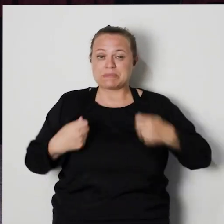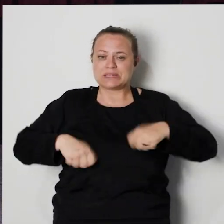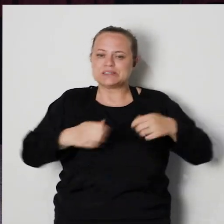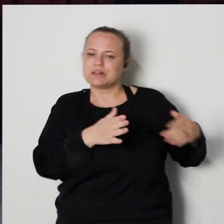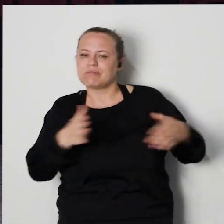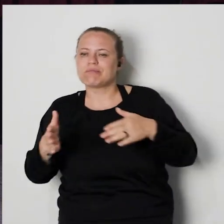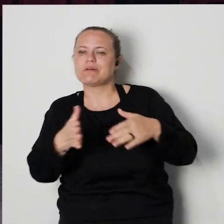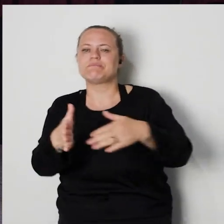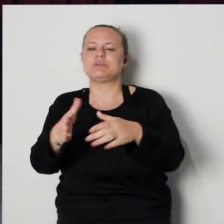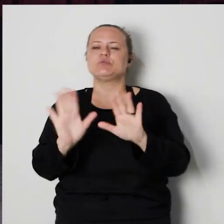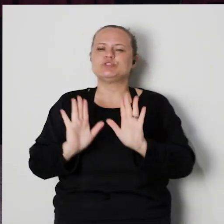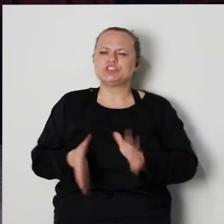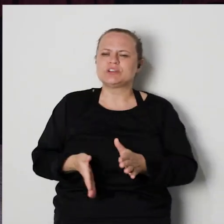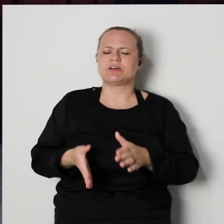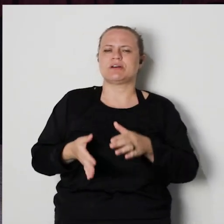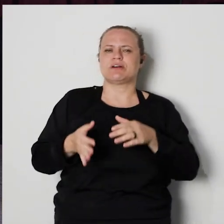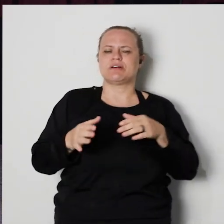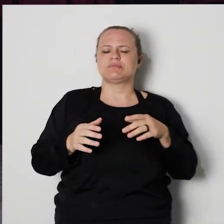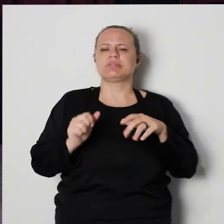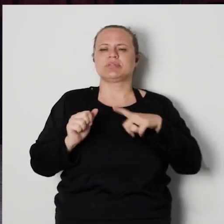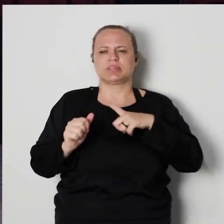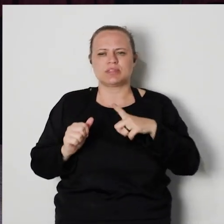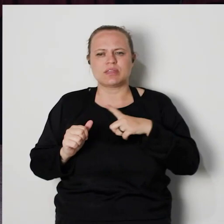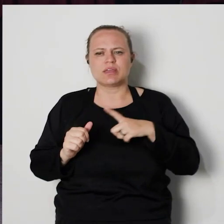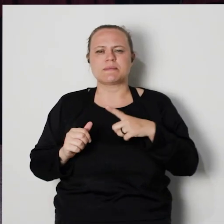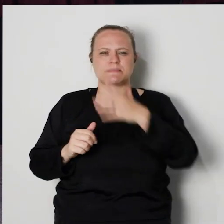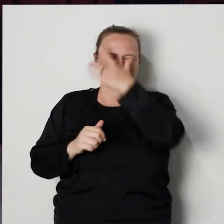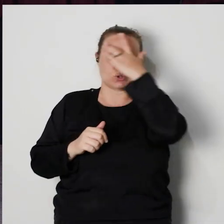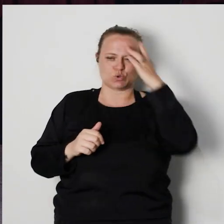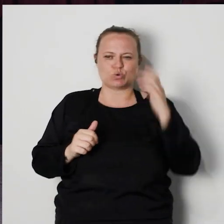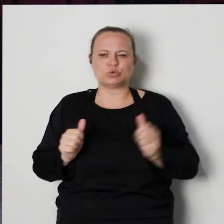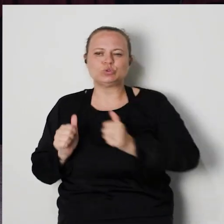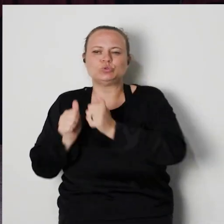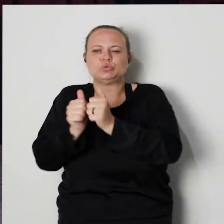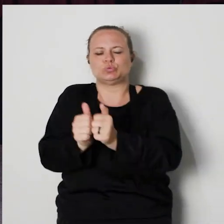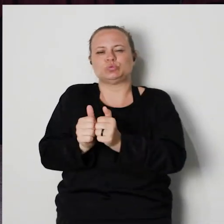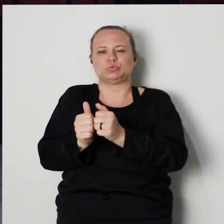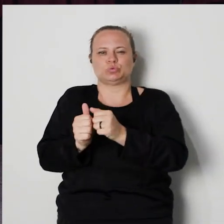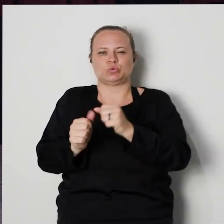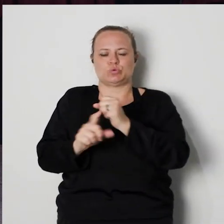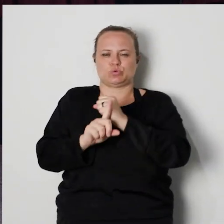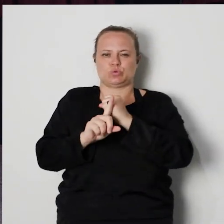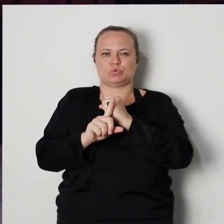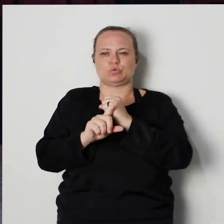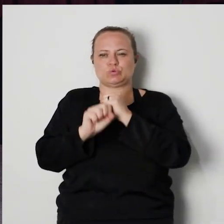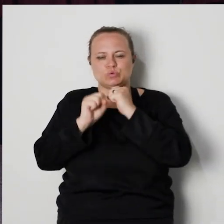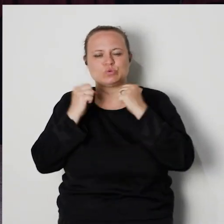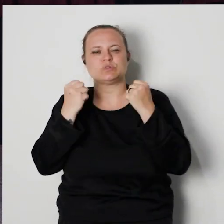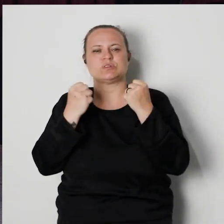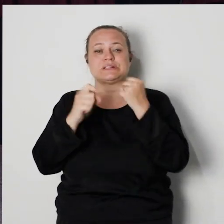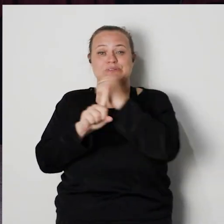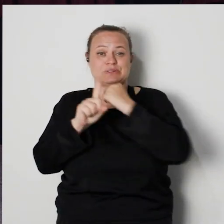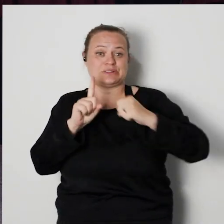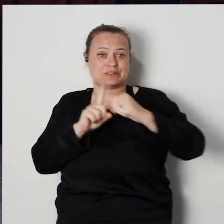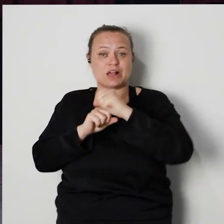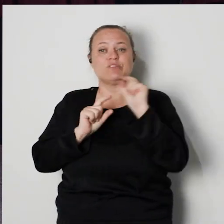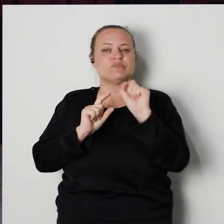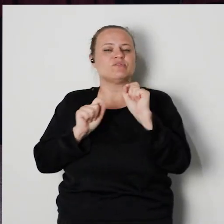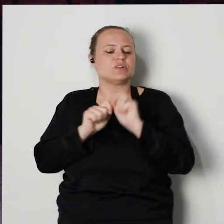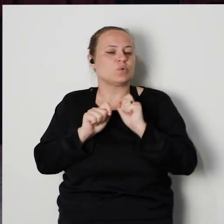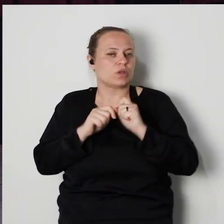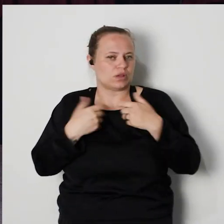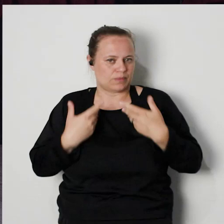fosse Ministério, mas mesmo trocando por uma secretaria, tivesse um rumo definido, com